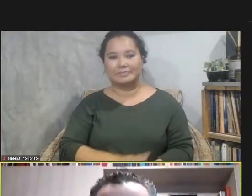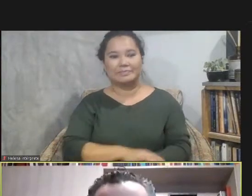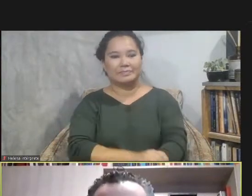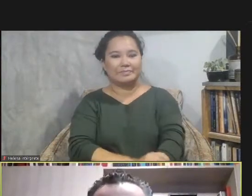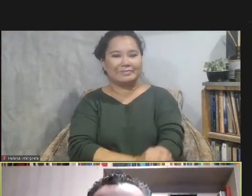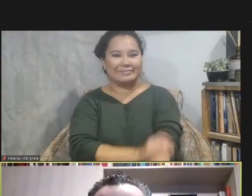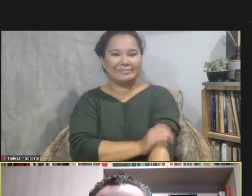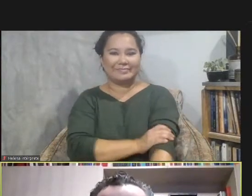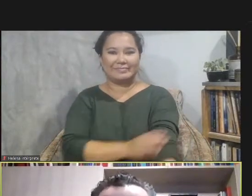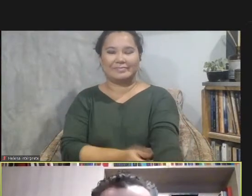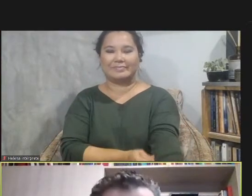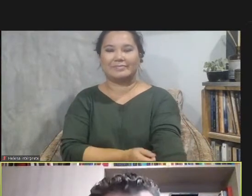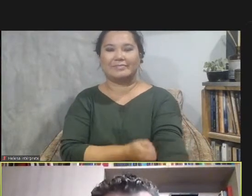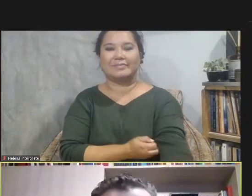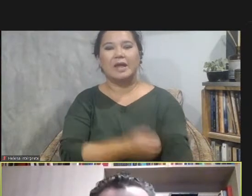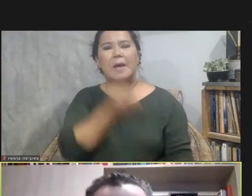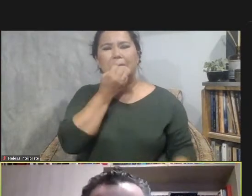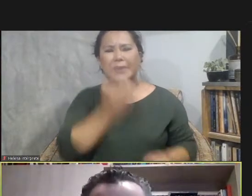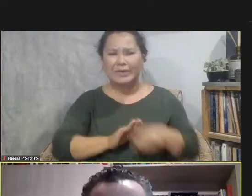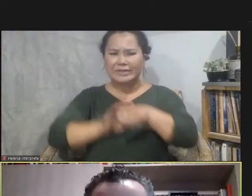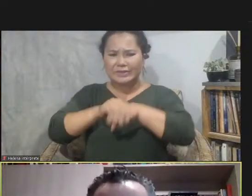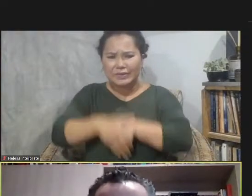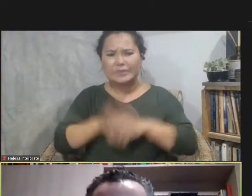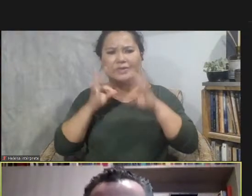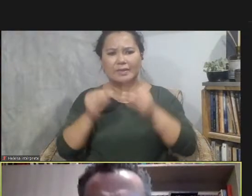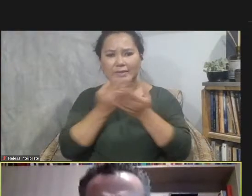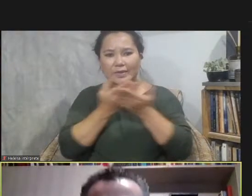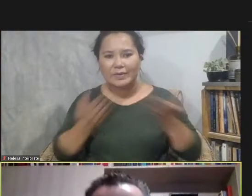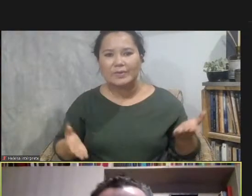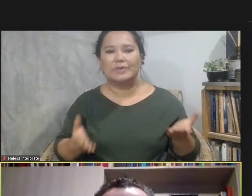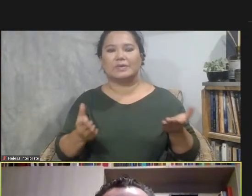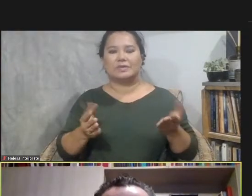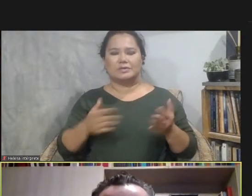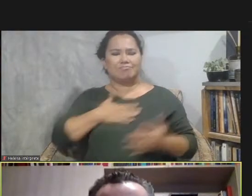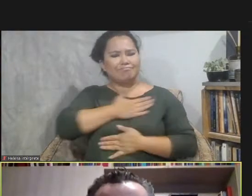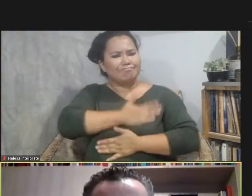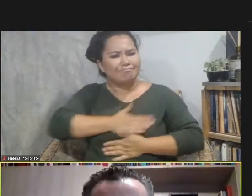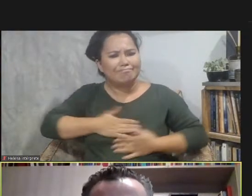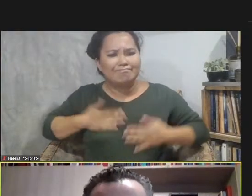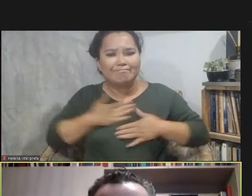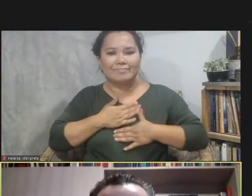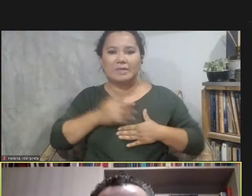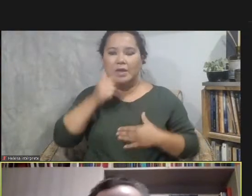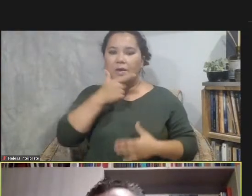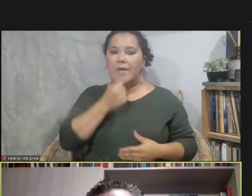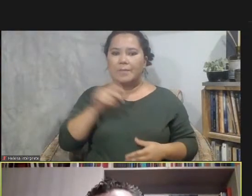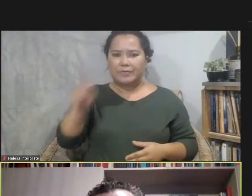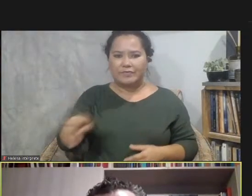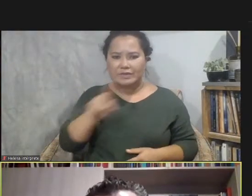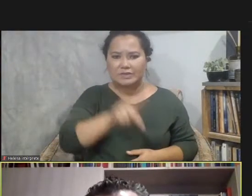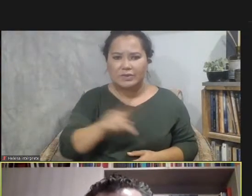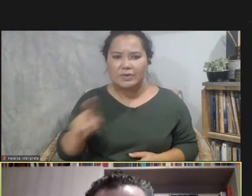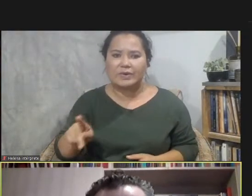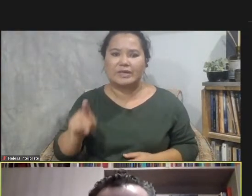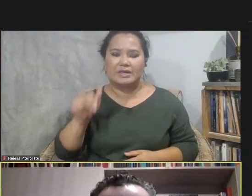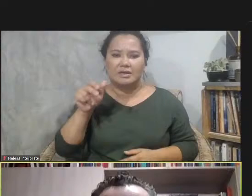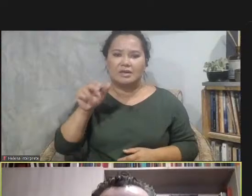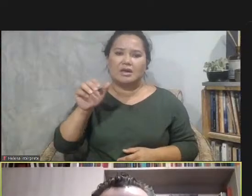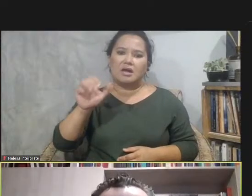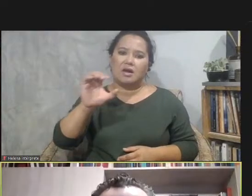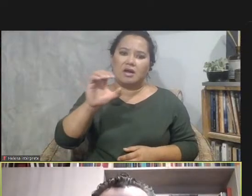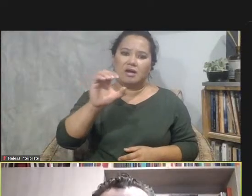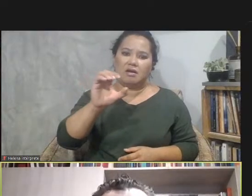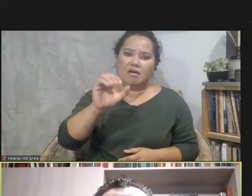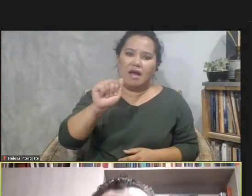Sou Alexandre, sou Algamir, magnífica reitora, professora Márcia Abraão. Quero cumprimentar toda a comunidade interna da